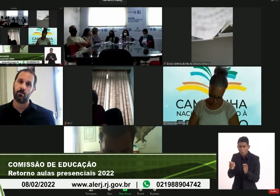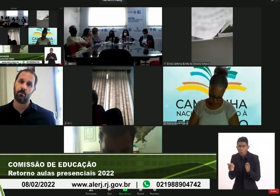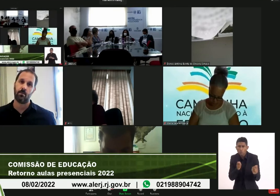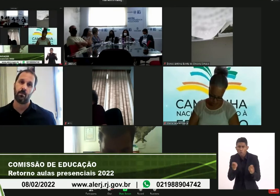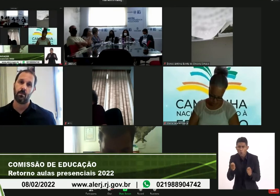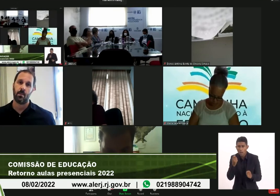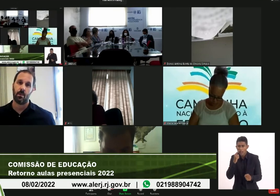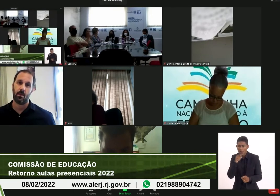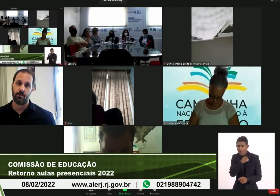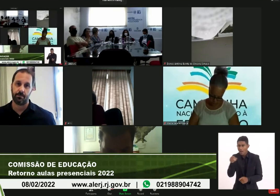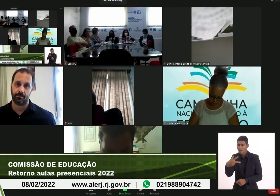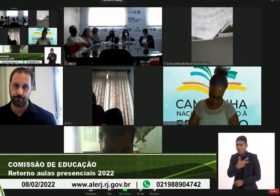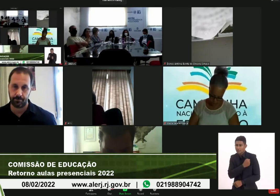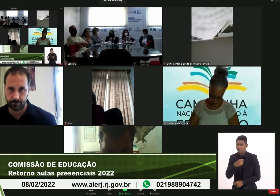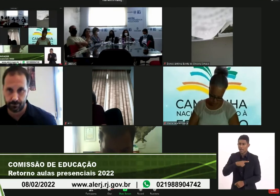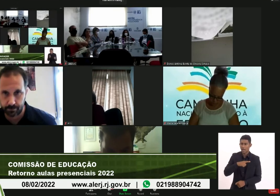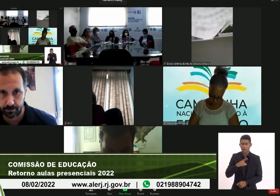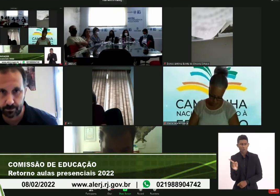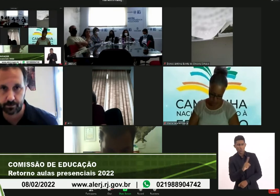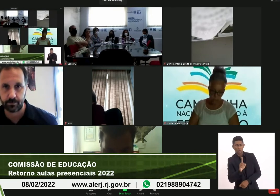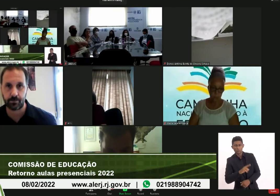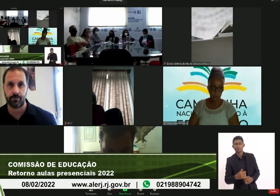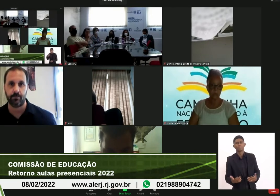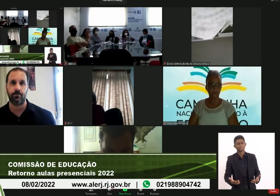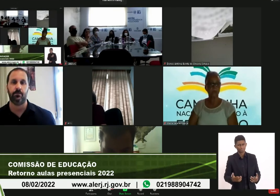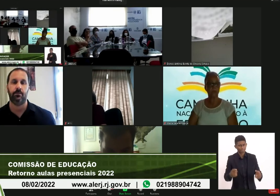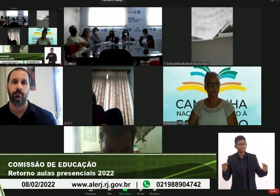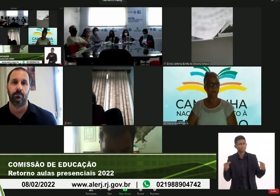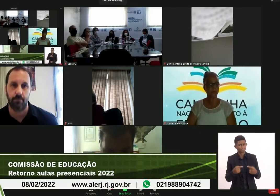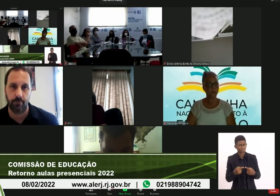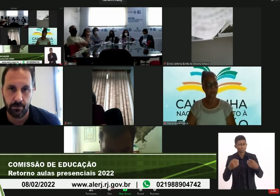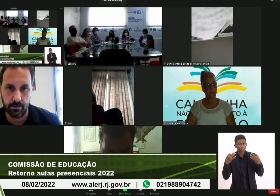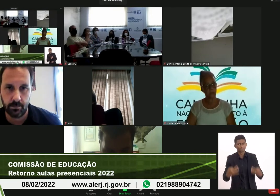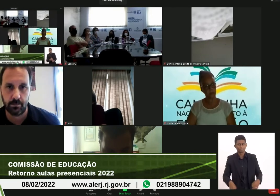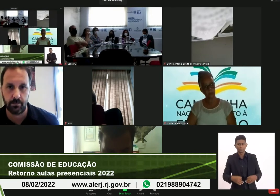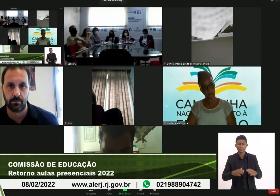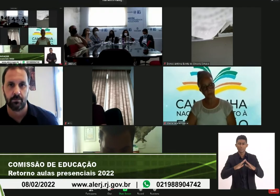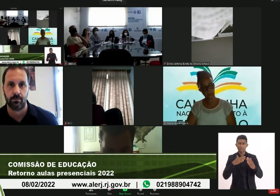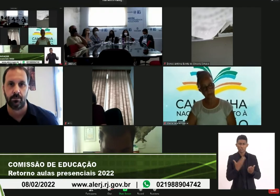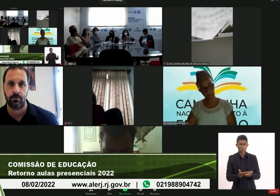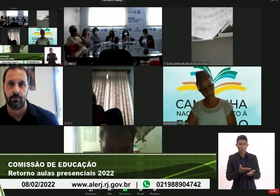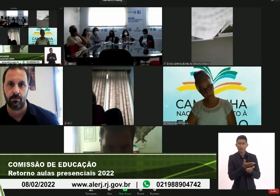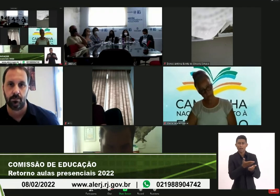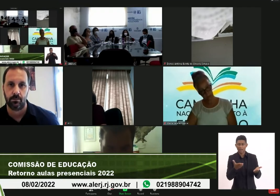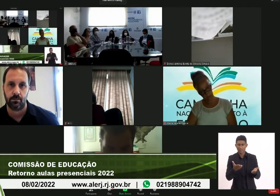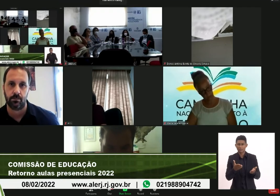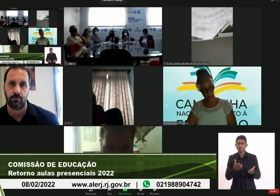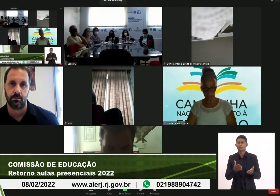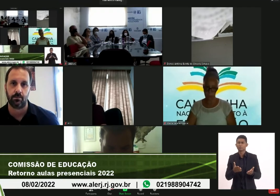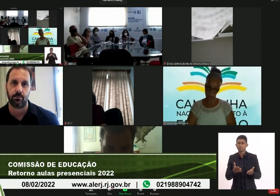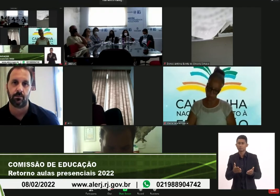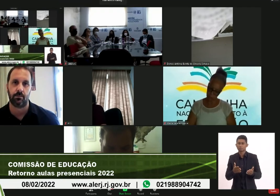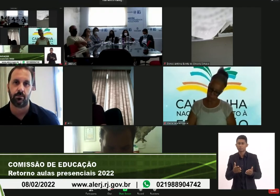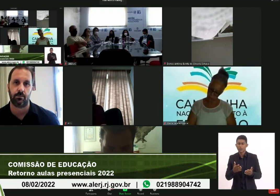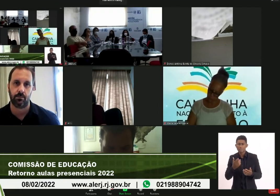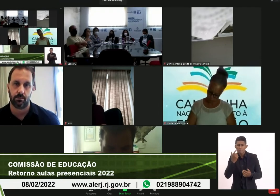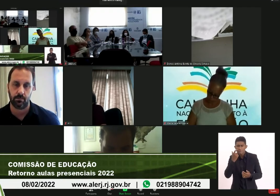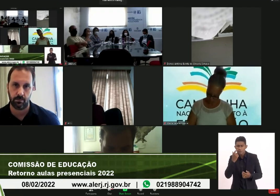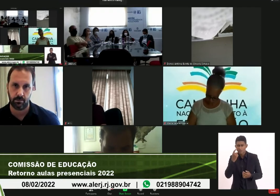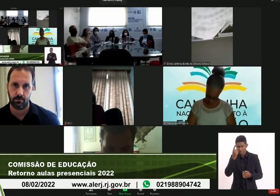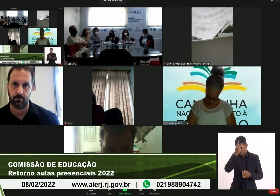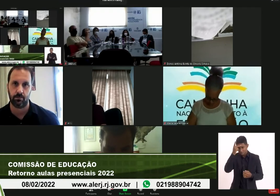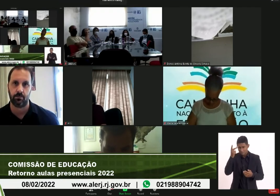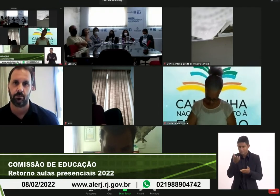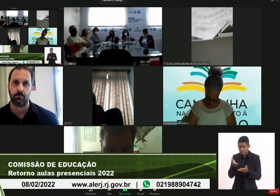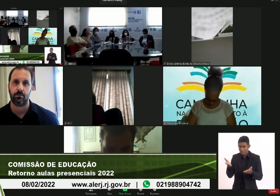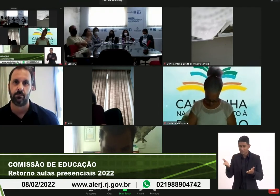aí faz parte da função da escola nesse momento fazer, procurar essas pessoas e procurar